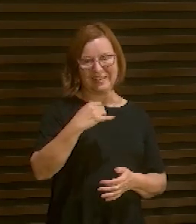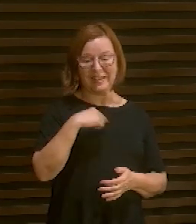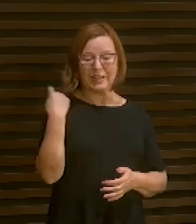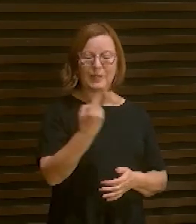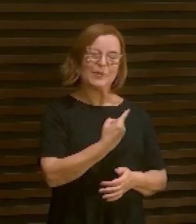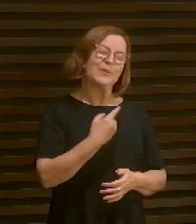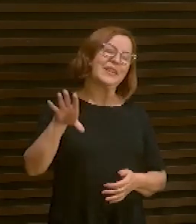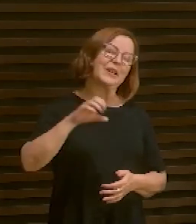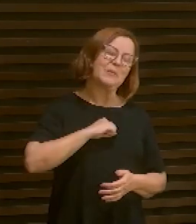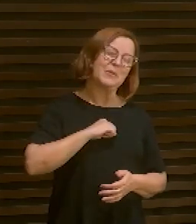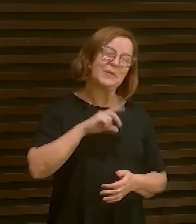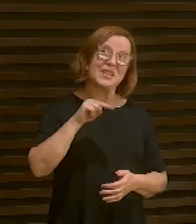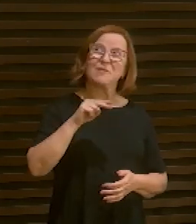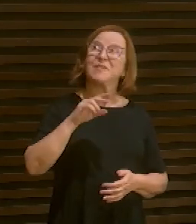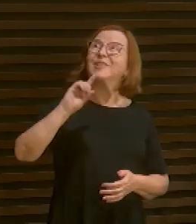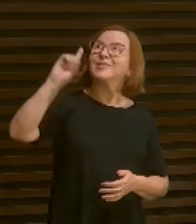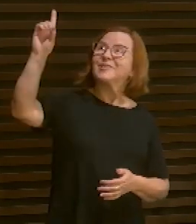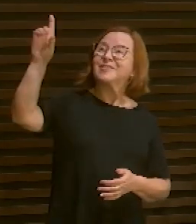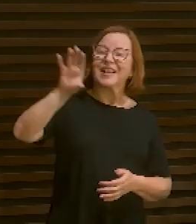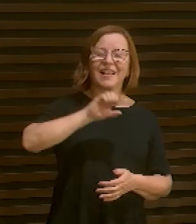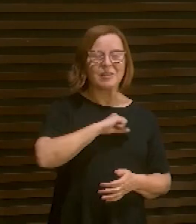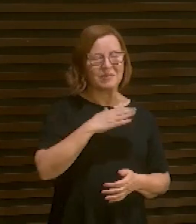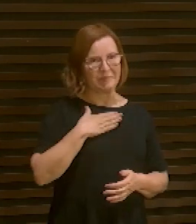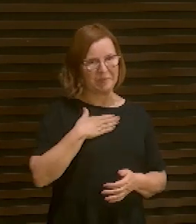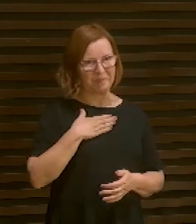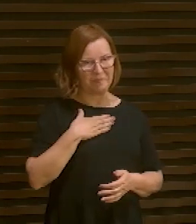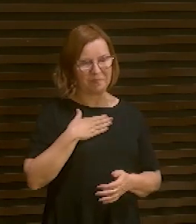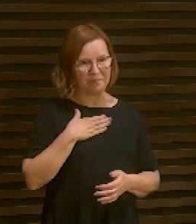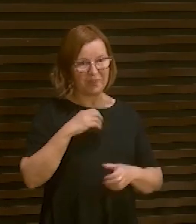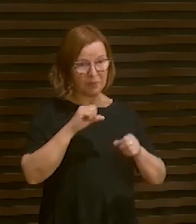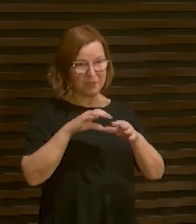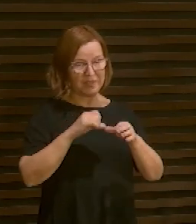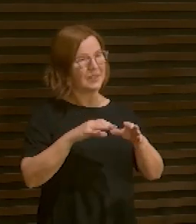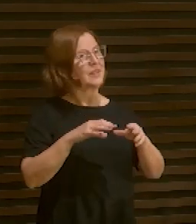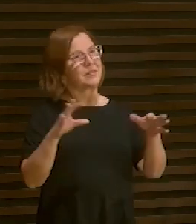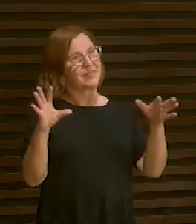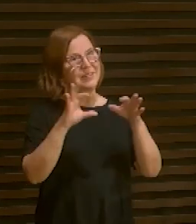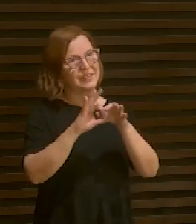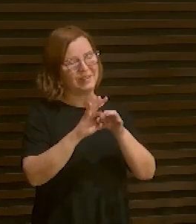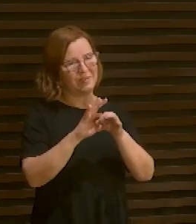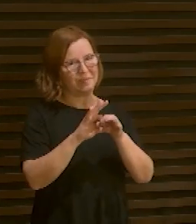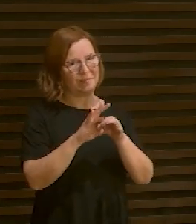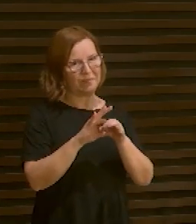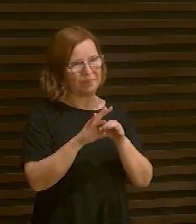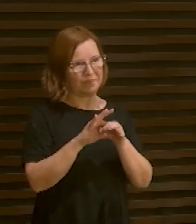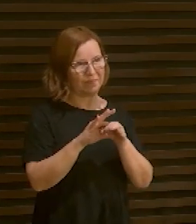como também amaste a mim. Essa doutrina da união, meus irmãos, é o ponto